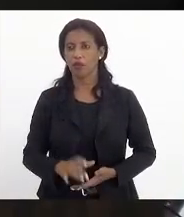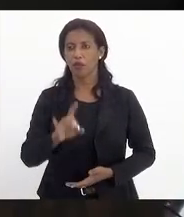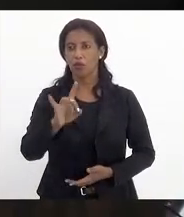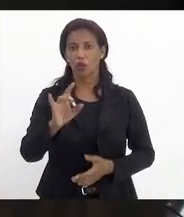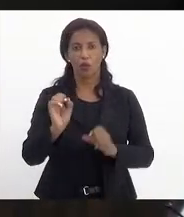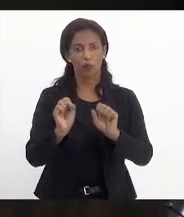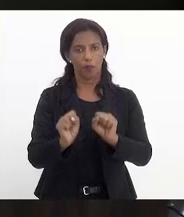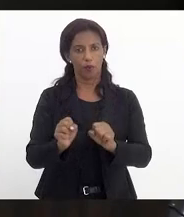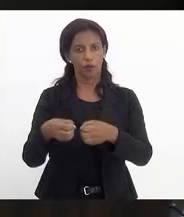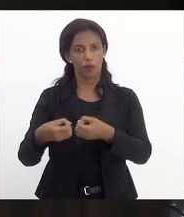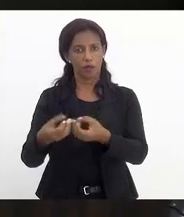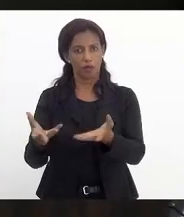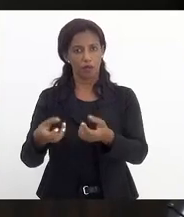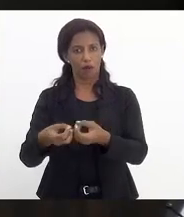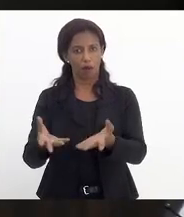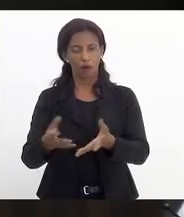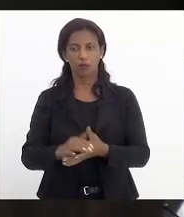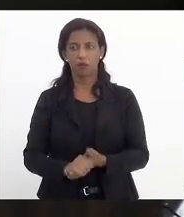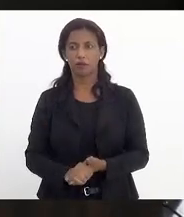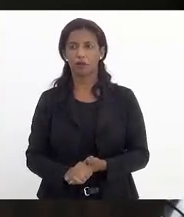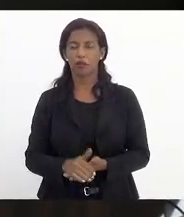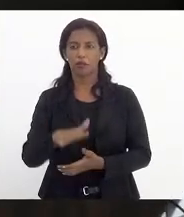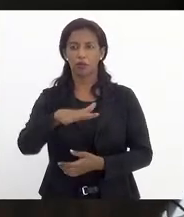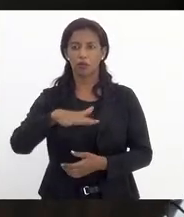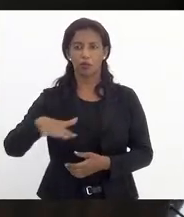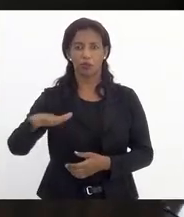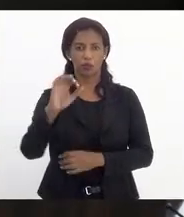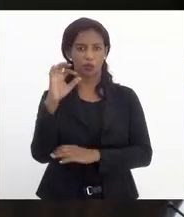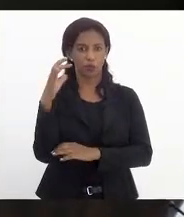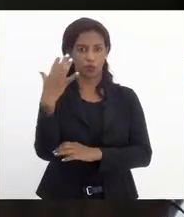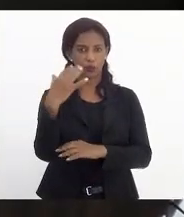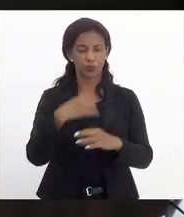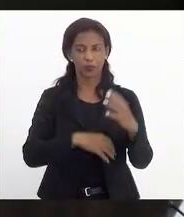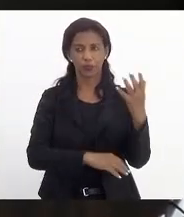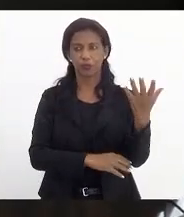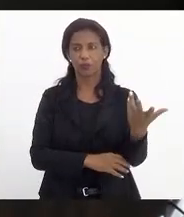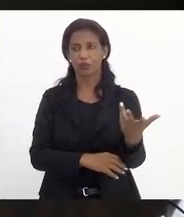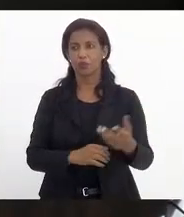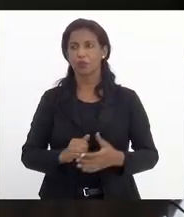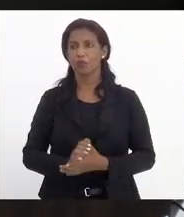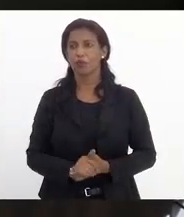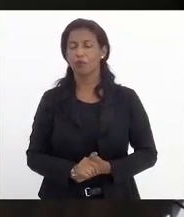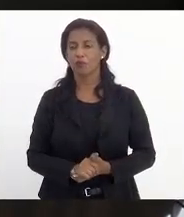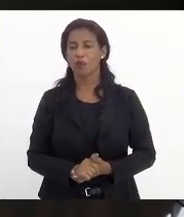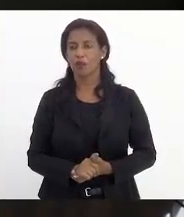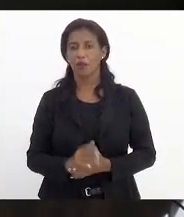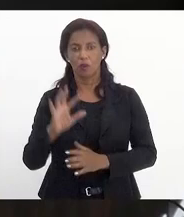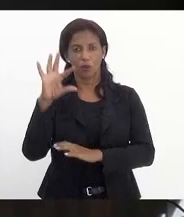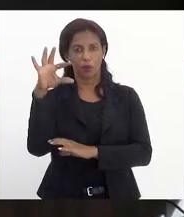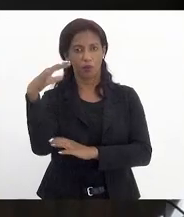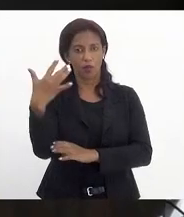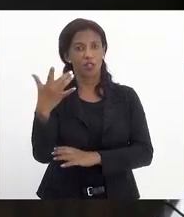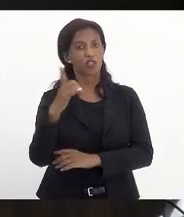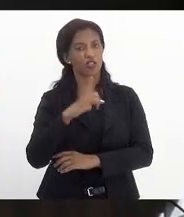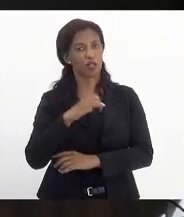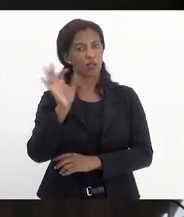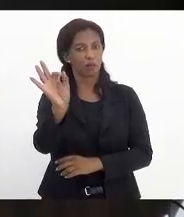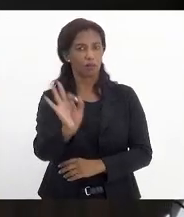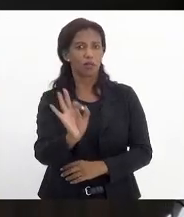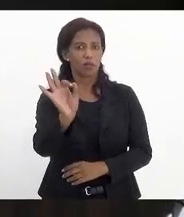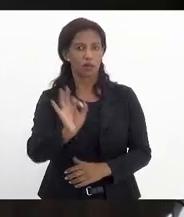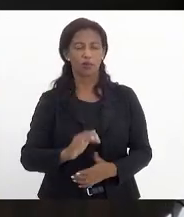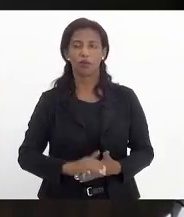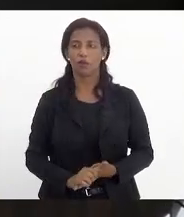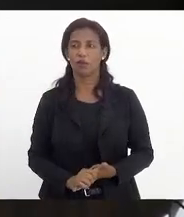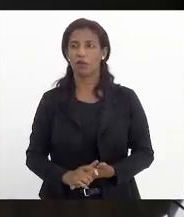ser gastos no meio ambiente e nos servidores. do meio ambiente já tem um percentual do FECAM.